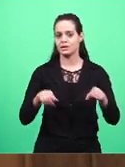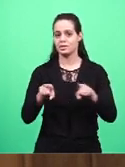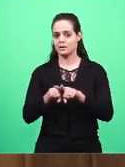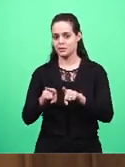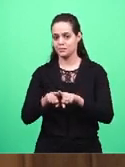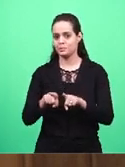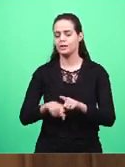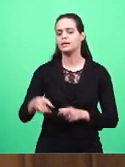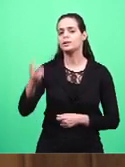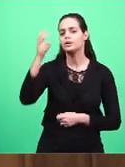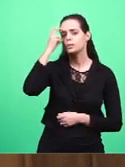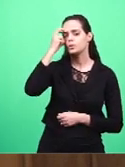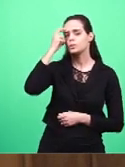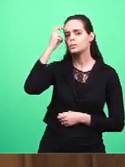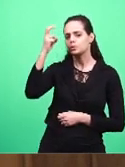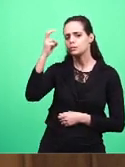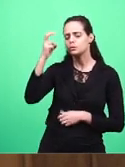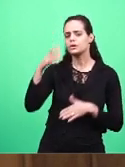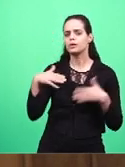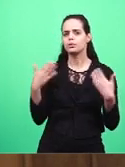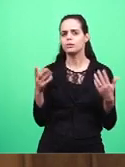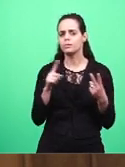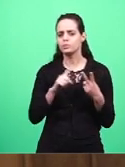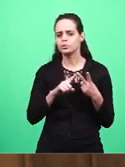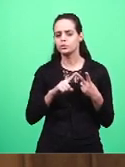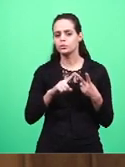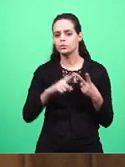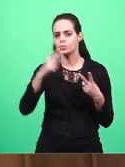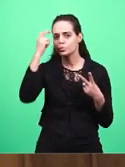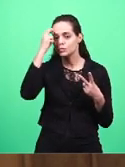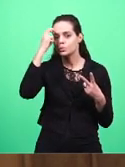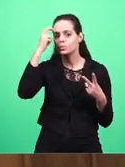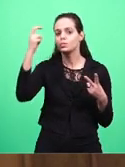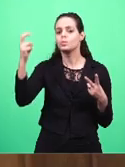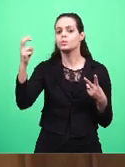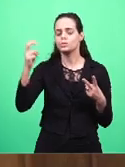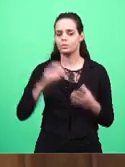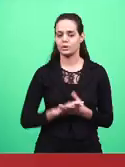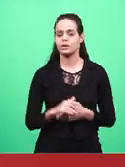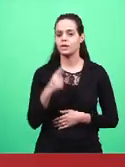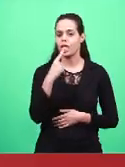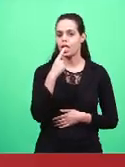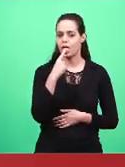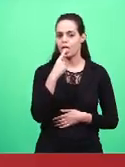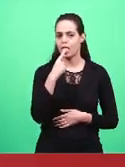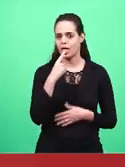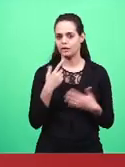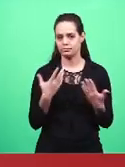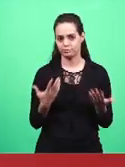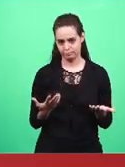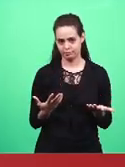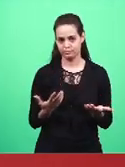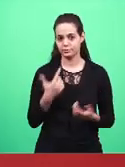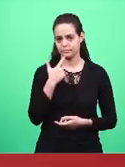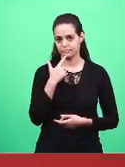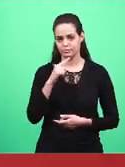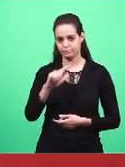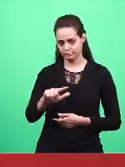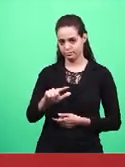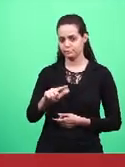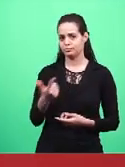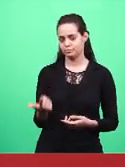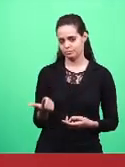procurar no dicionário ou algum lugar a respeito dessa